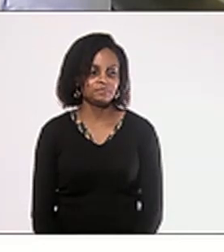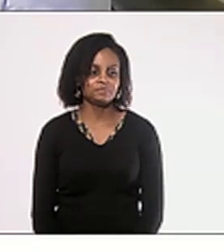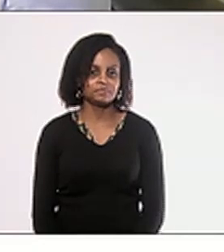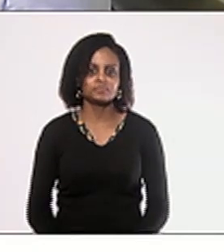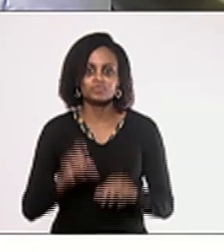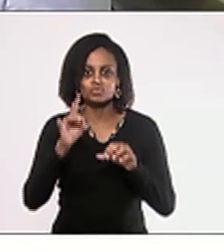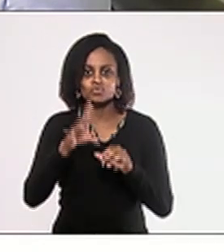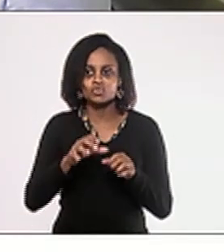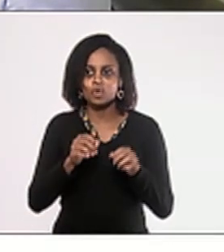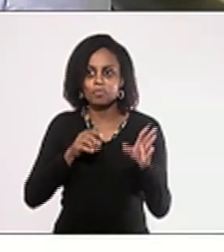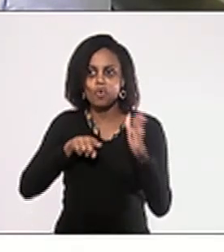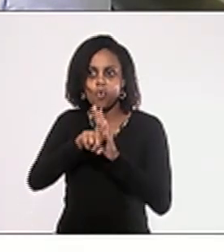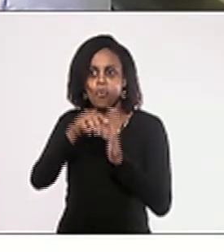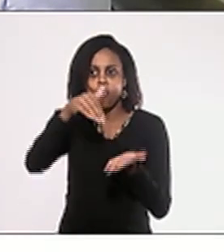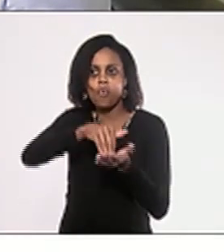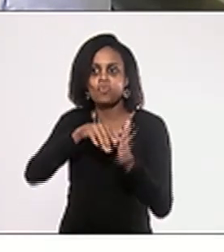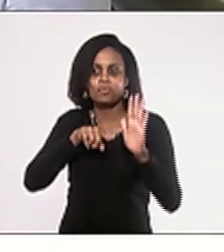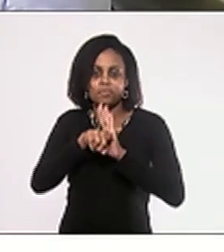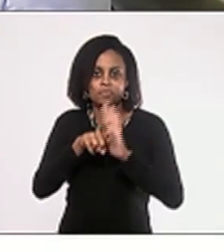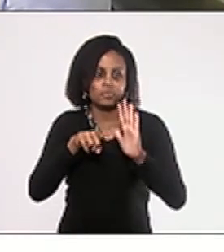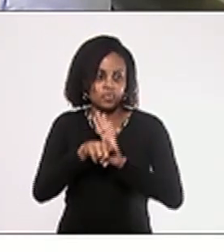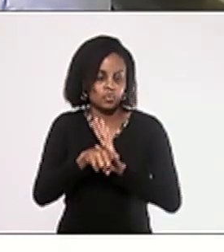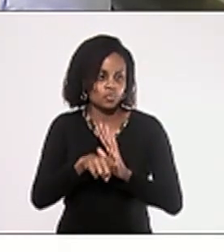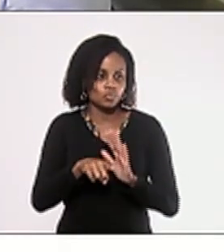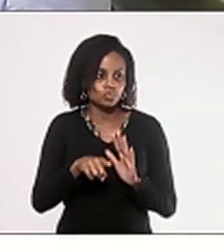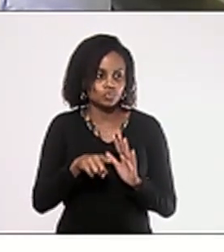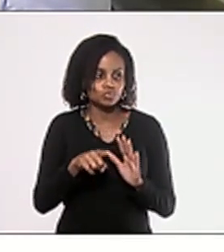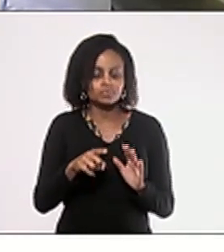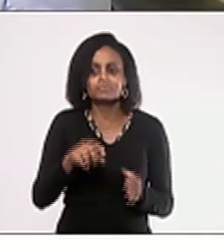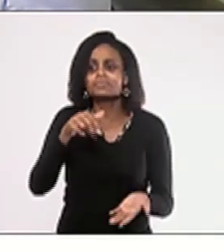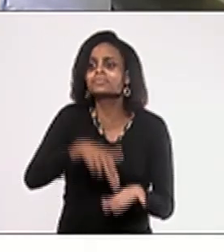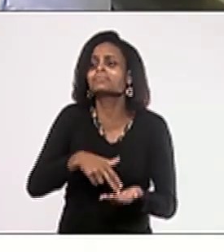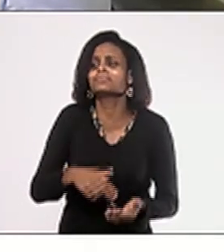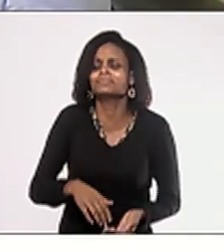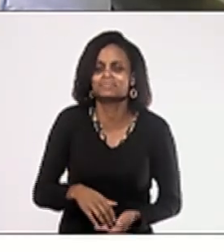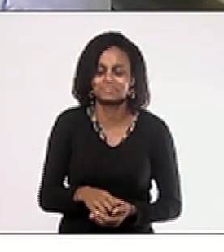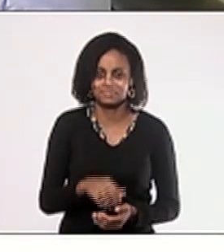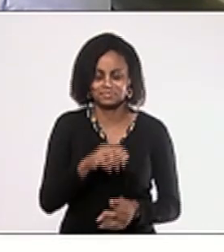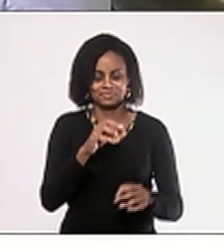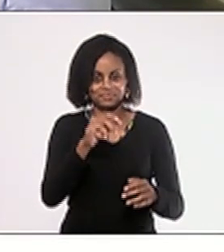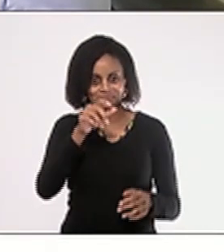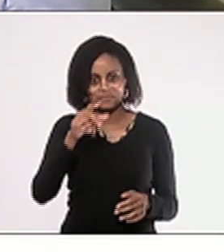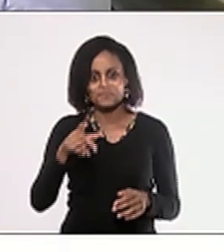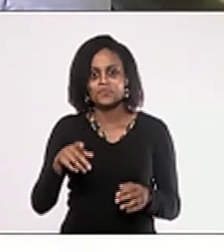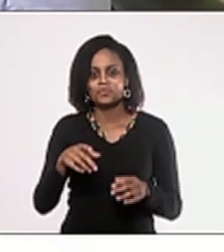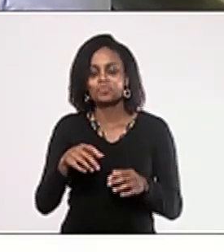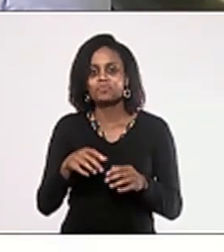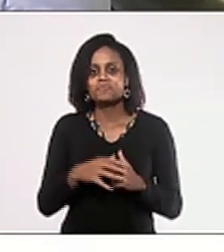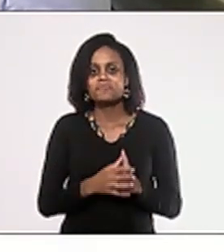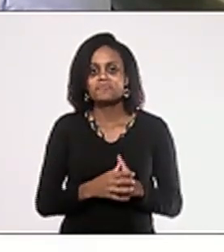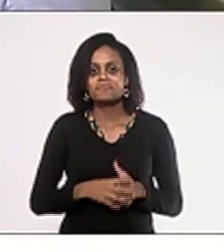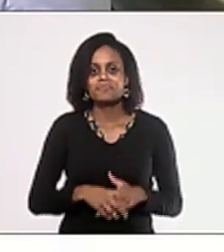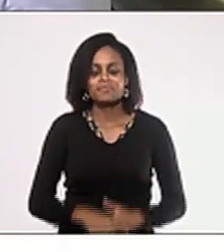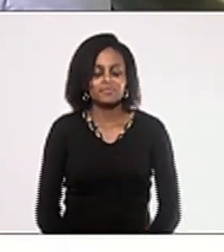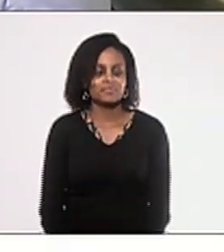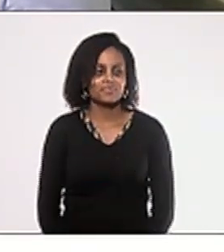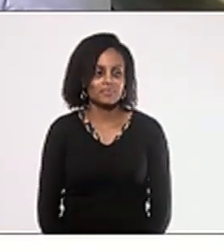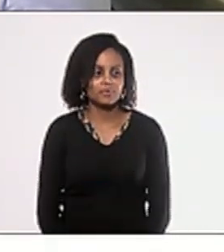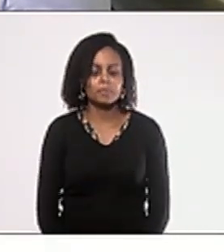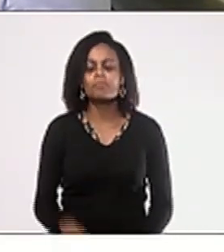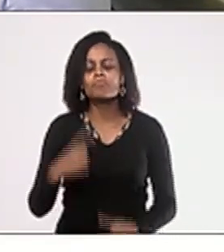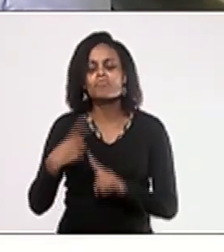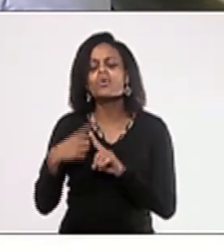Só para fazer o último questionamento, que a gente já está no horário do plenário, eu estou intrigado com esse negócio do hidrômetro girar para trás. Porque, na